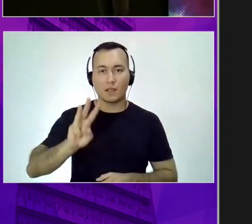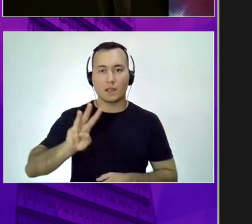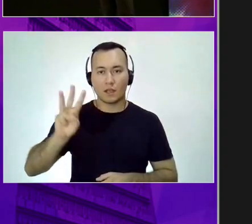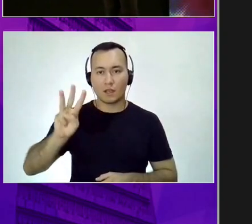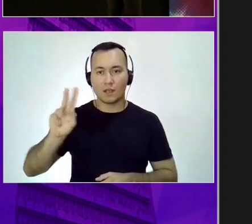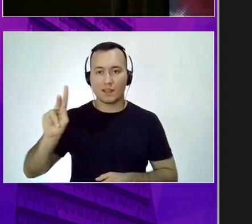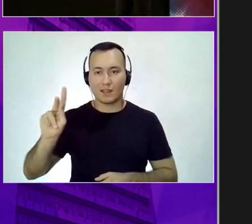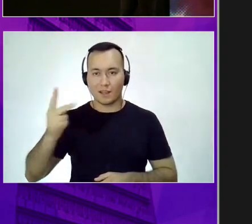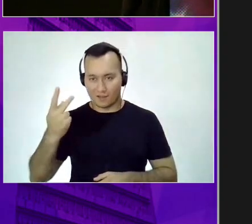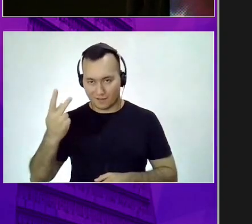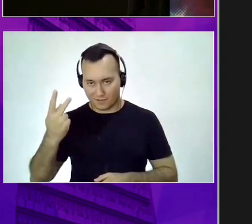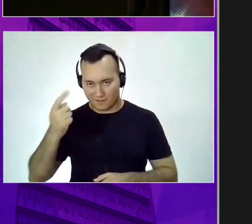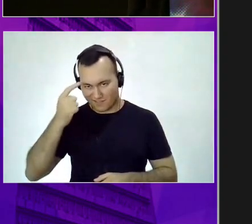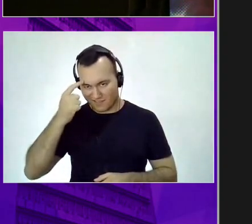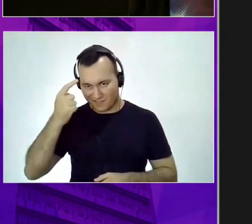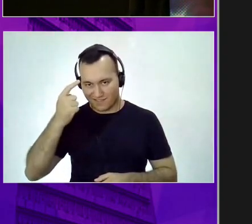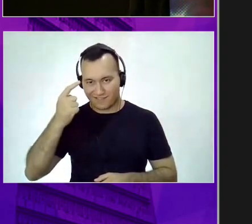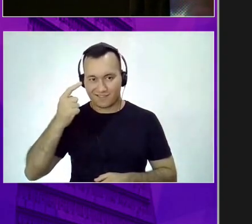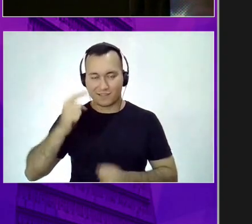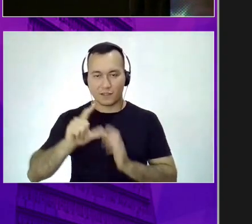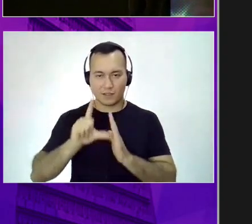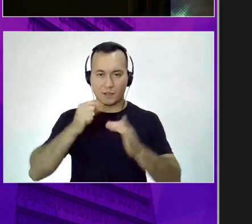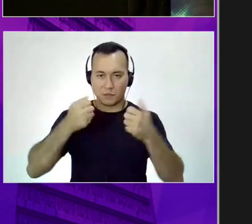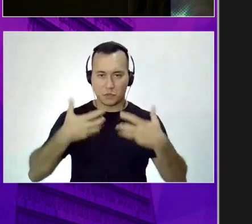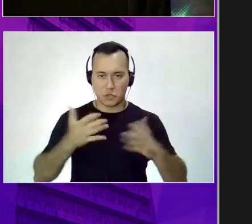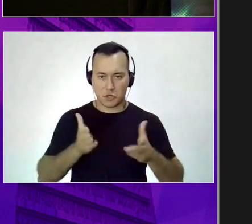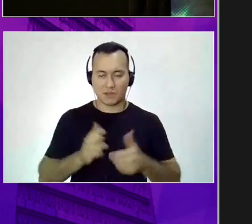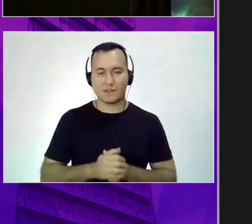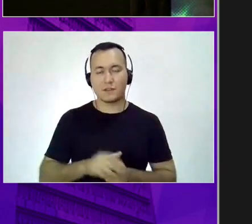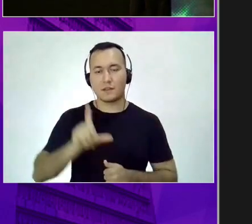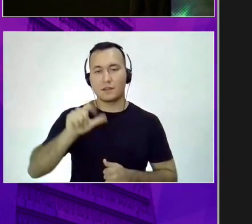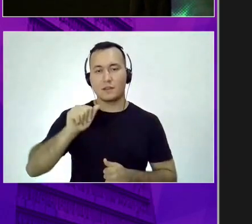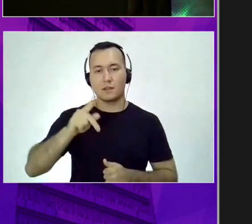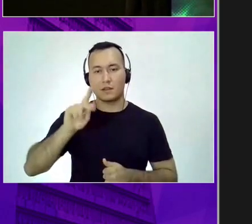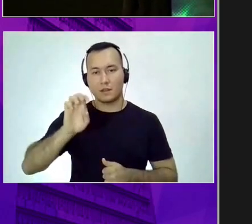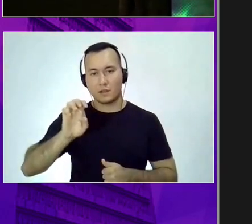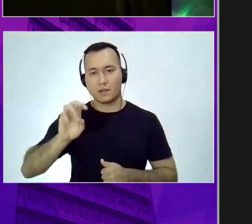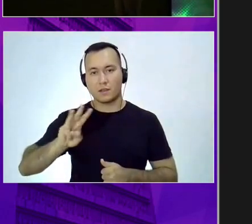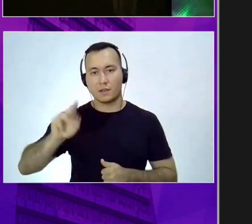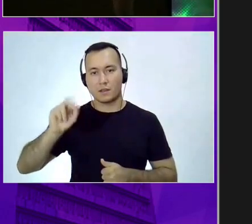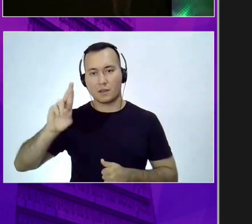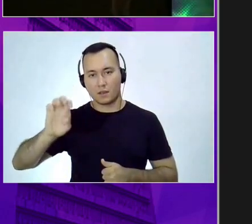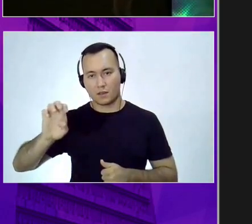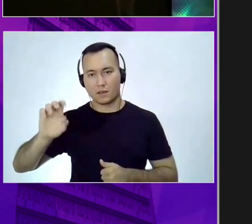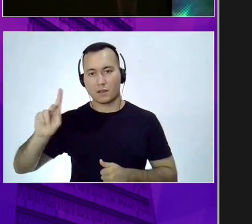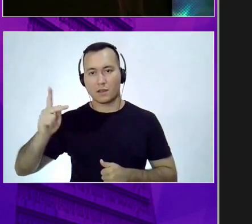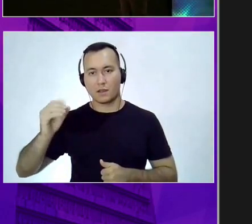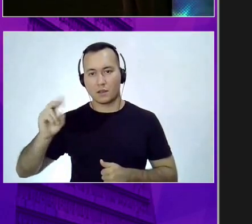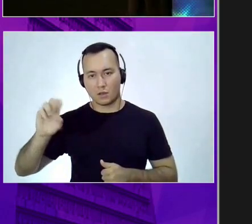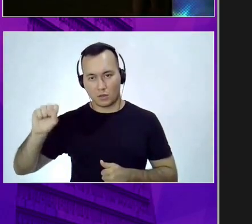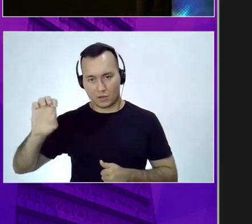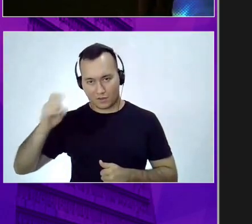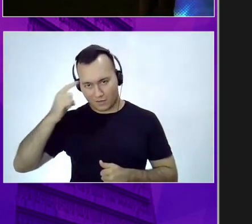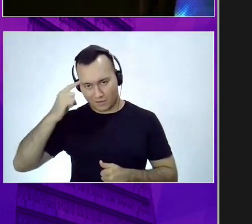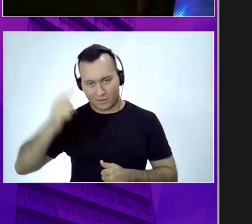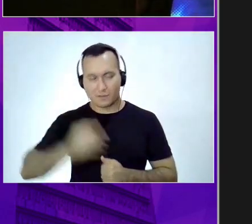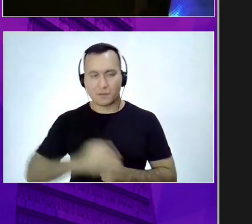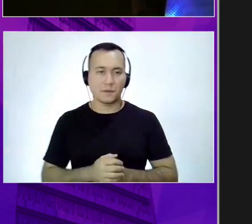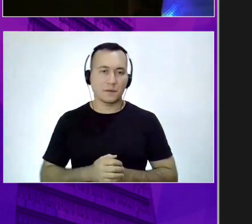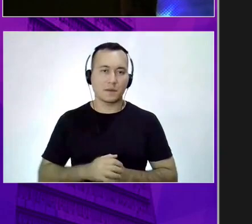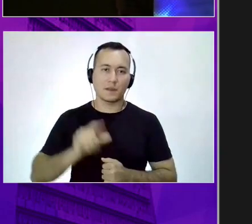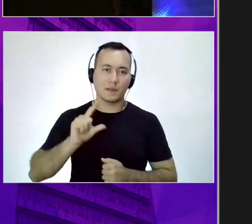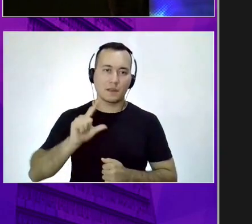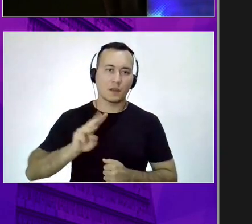e o Data Warehouse para extrair essas informações. Então, aqui no meio também, a gente tem